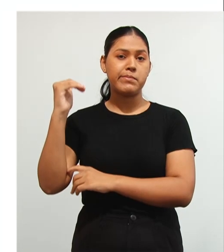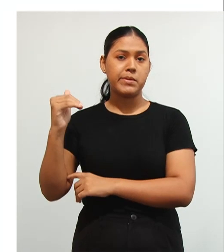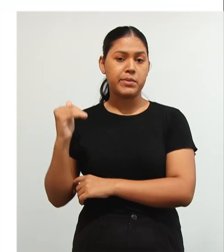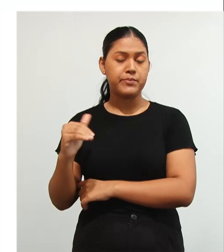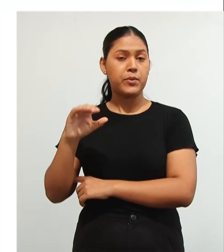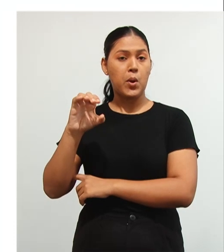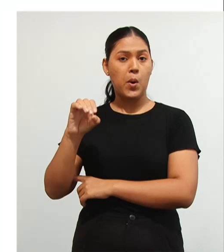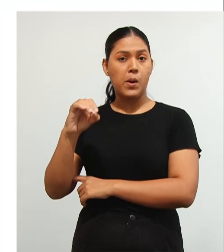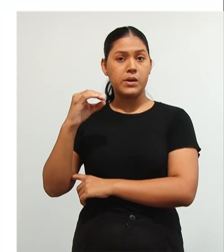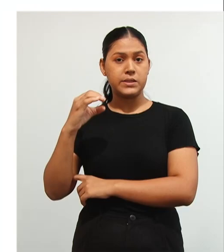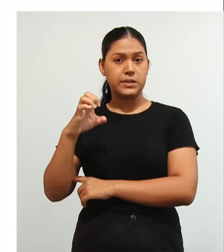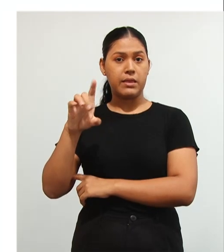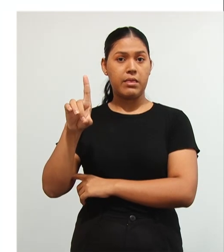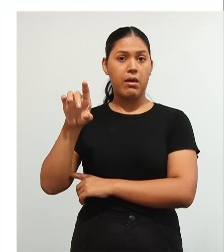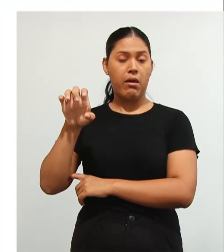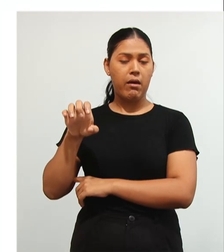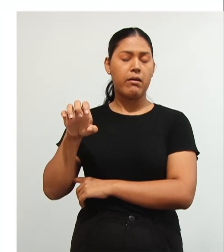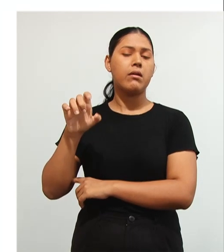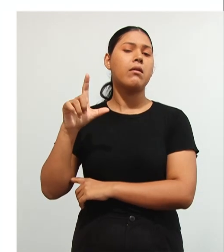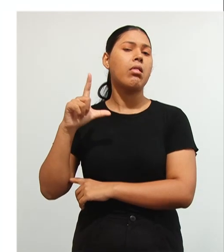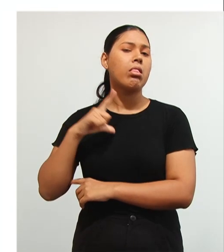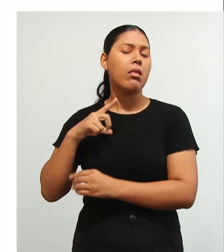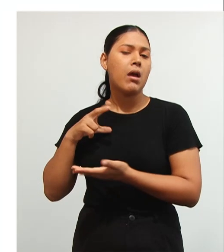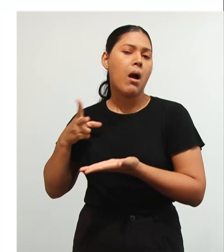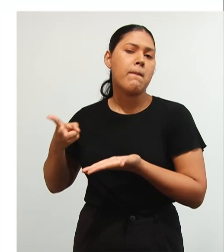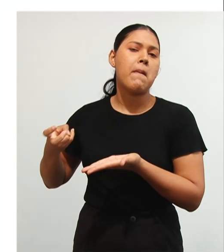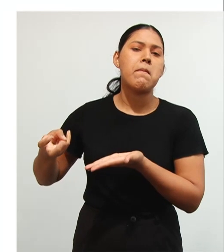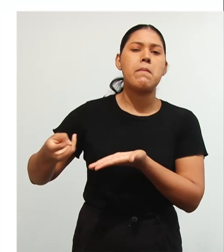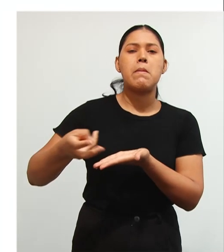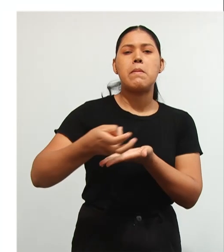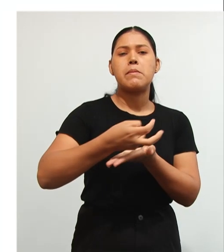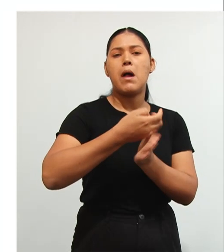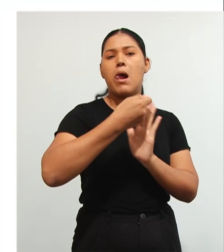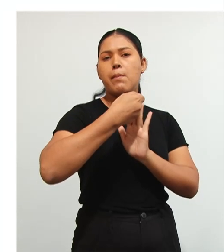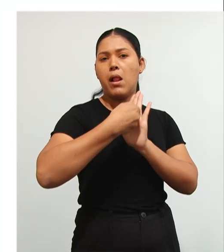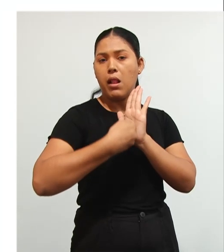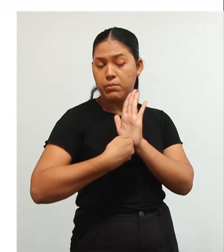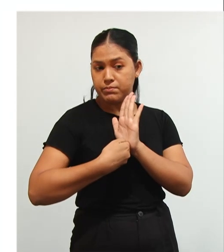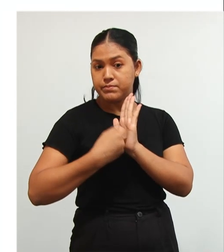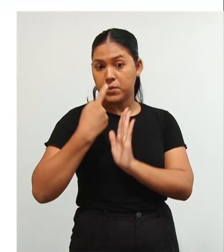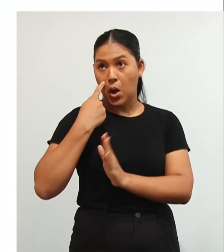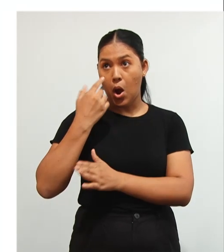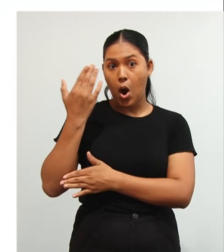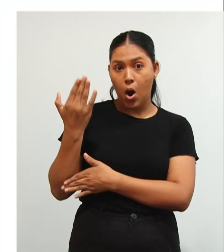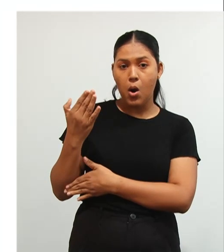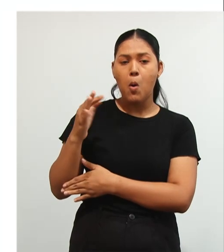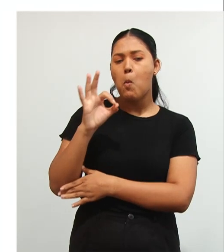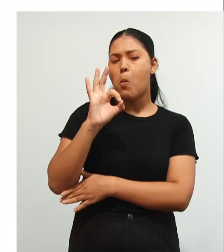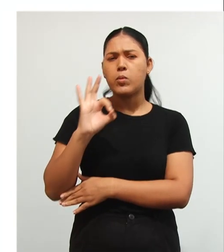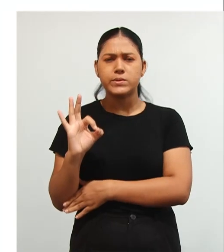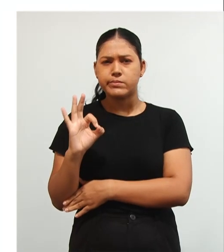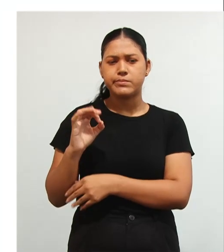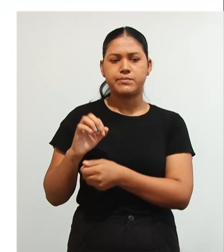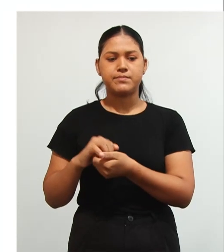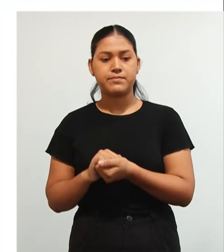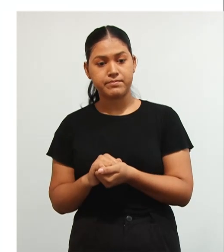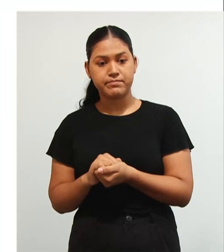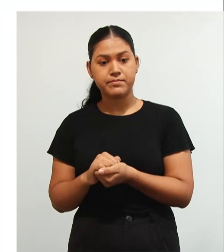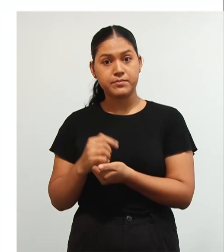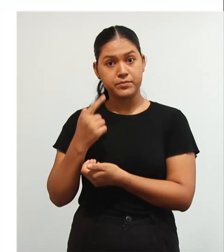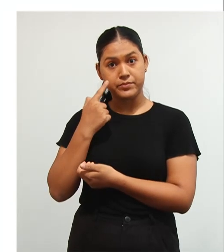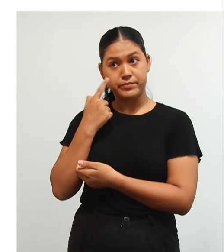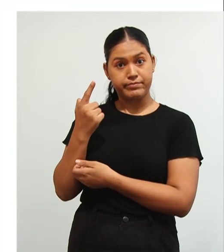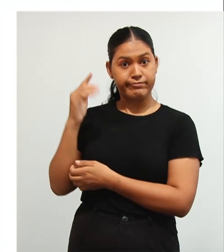a carga tributária, 10%, 20%, 30%, 40%, 50% de tributos. Nessa linha aqui está o